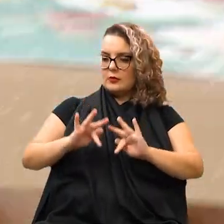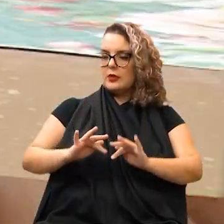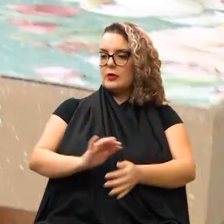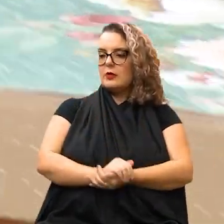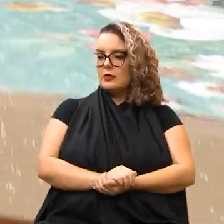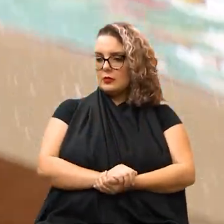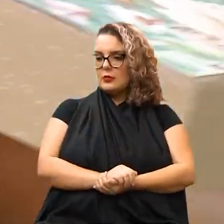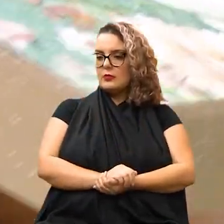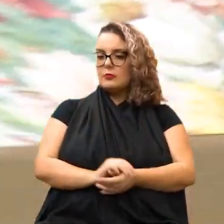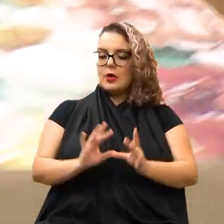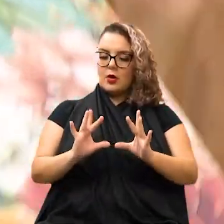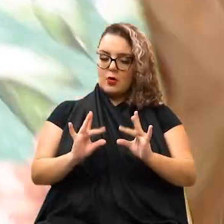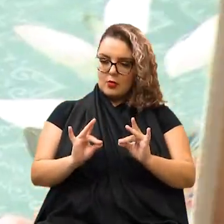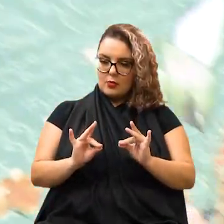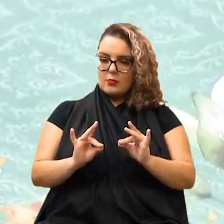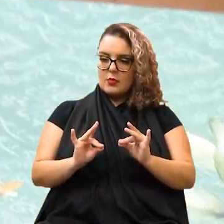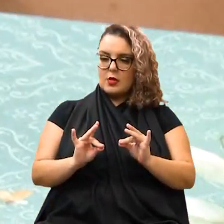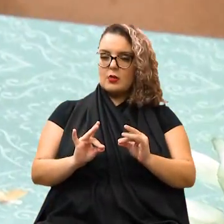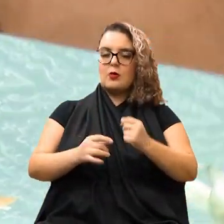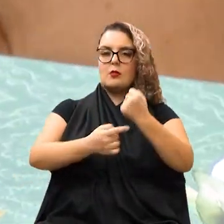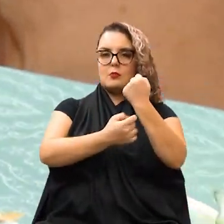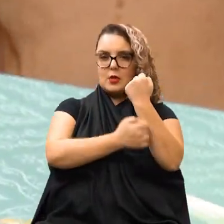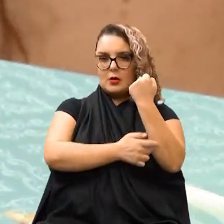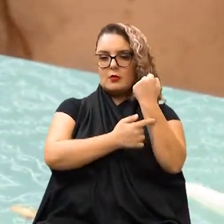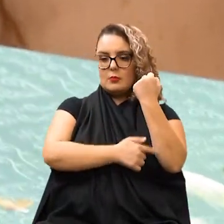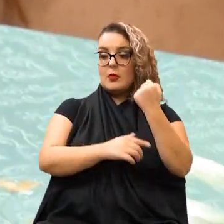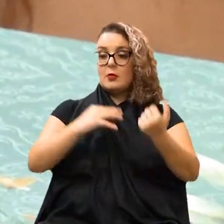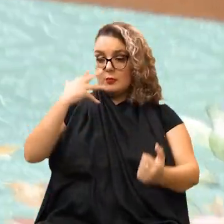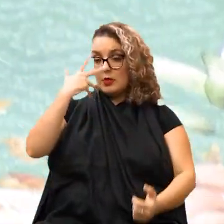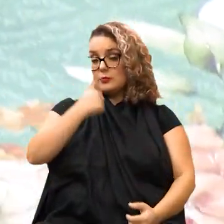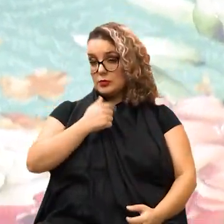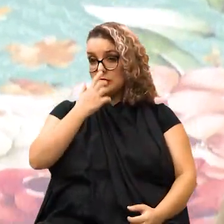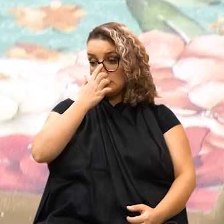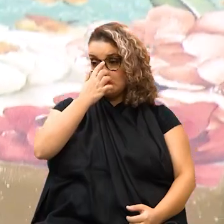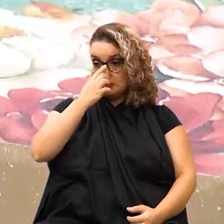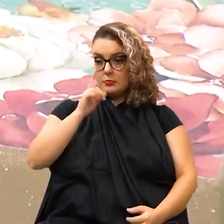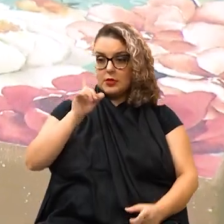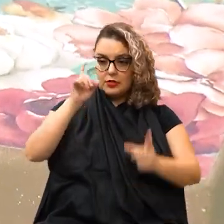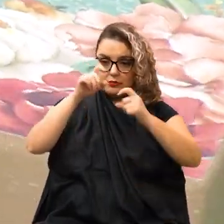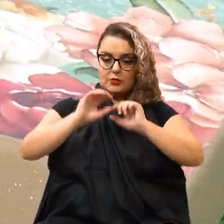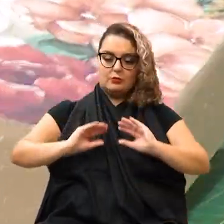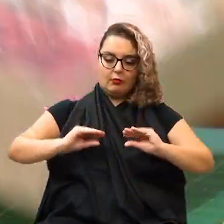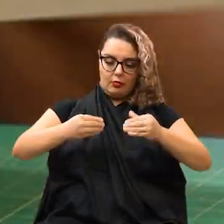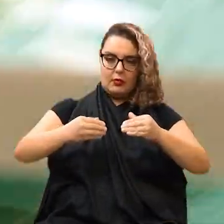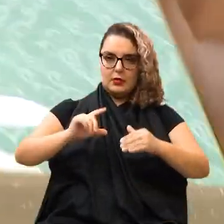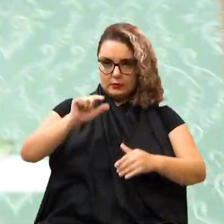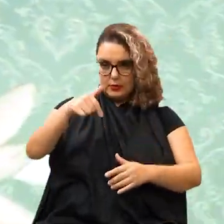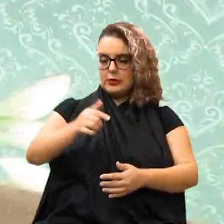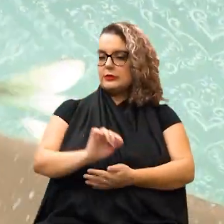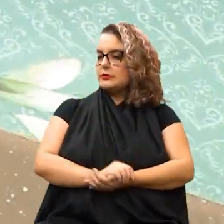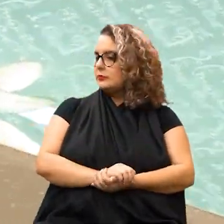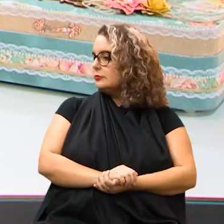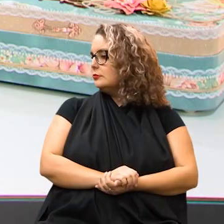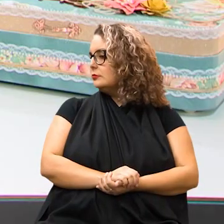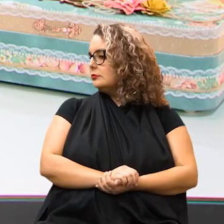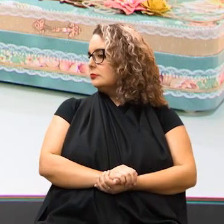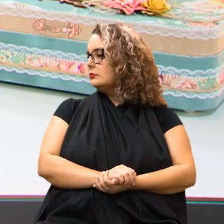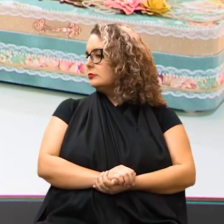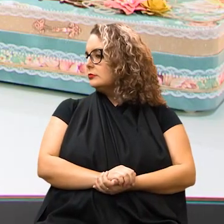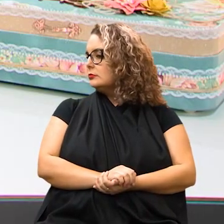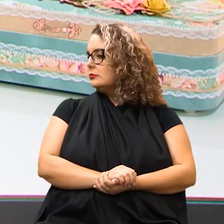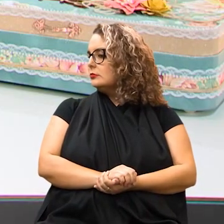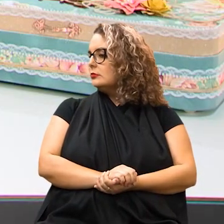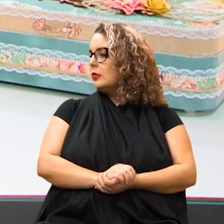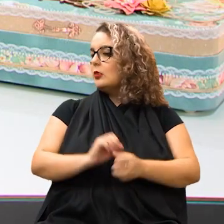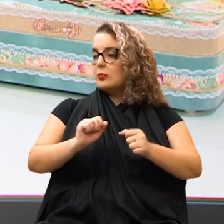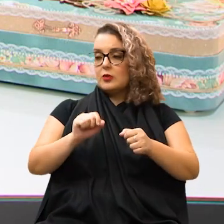finalzinho do papel, ele fica mais rente com a madeira, fica mais bonito e mais difícil de levantar depois. Nossa, dá